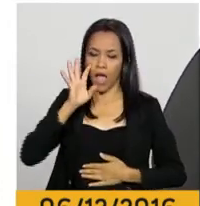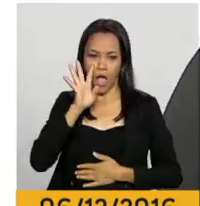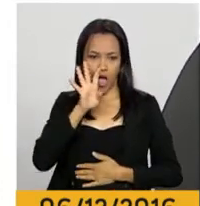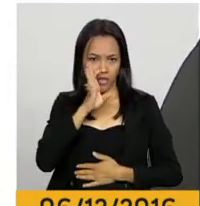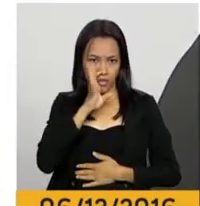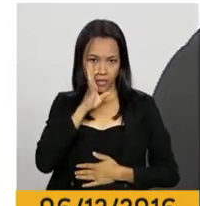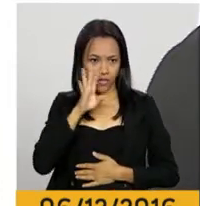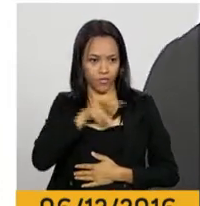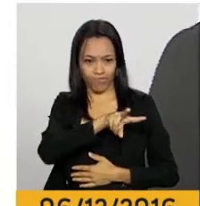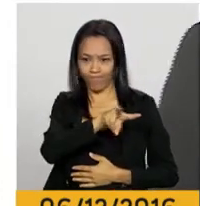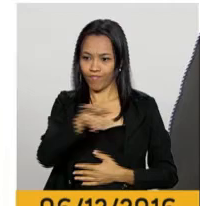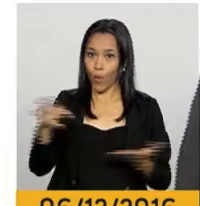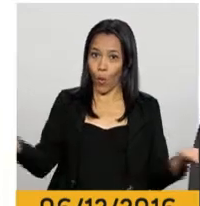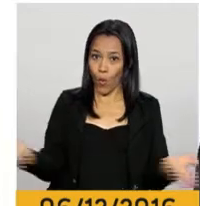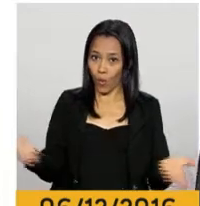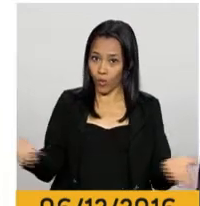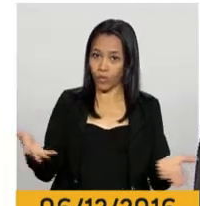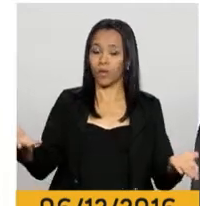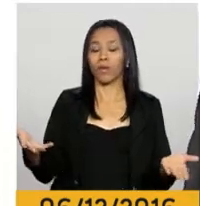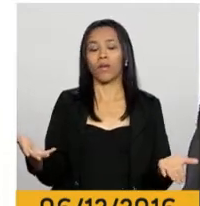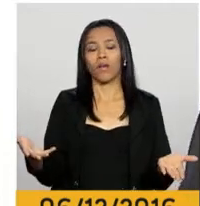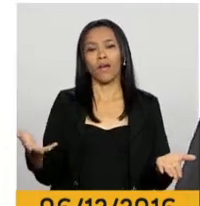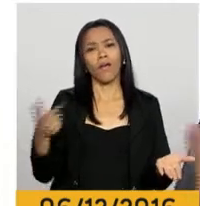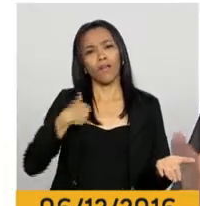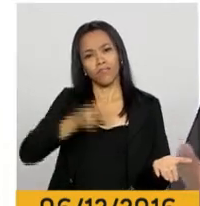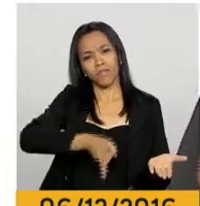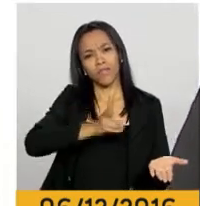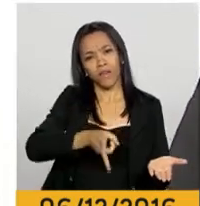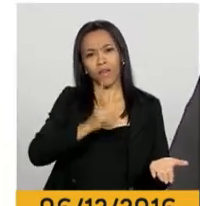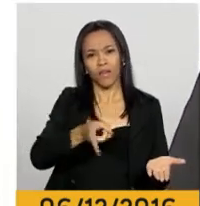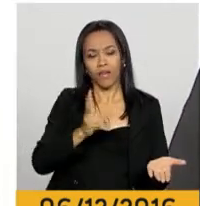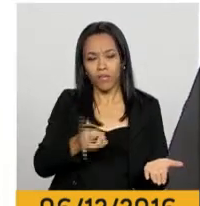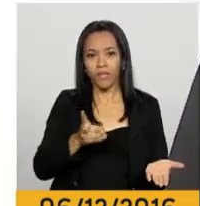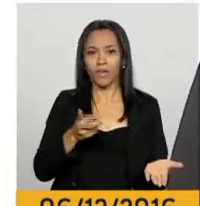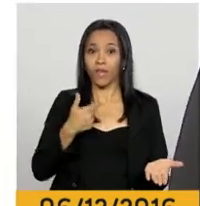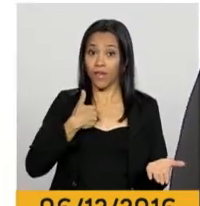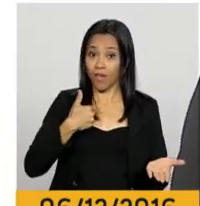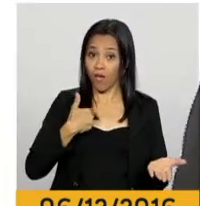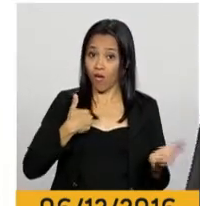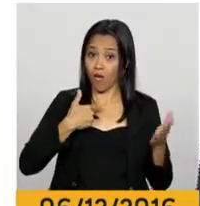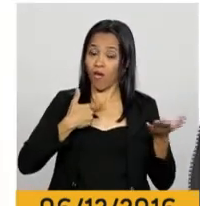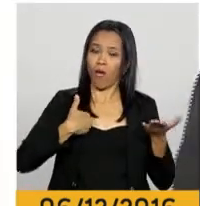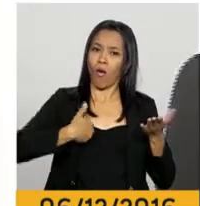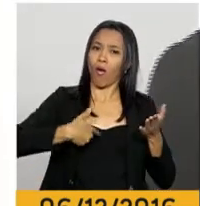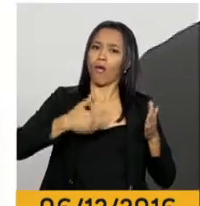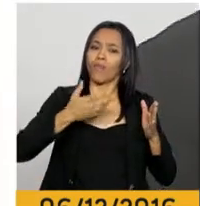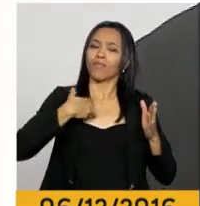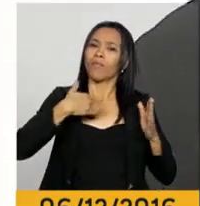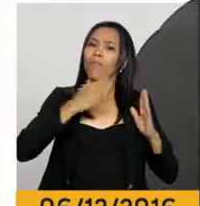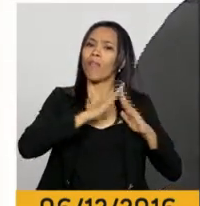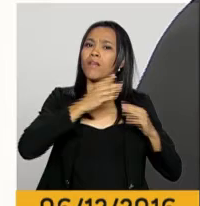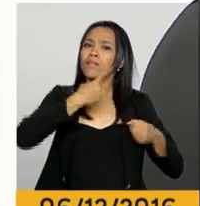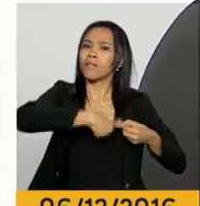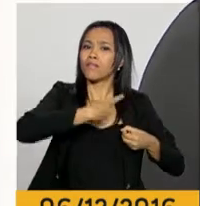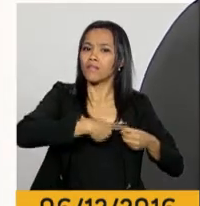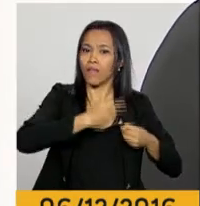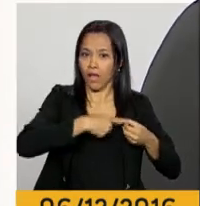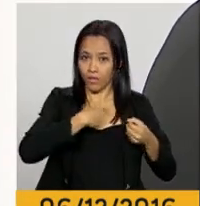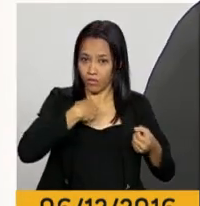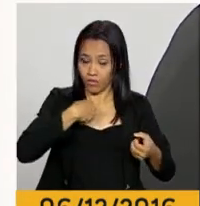este ato na verdade eu sempre conto com sua velocidade do interior onde a santa casa era um lugar